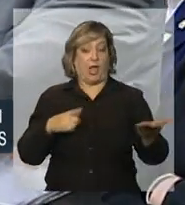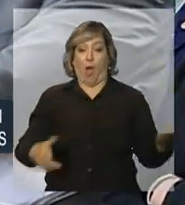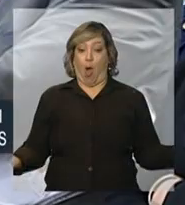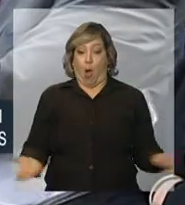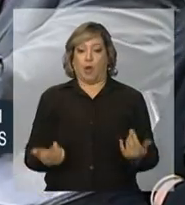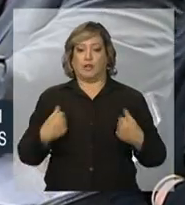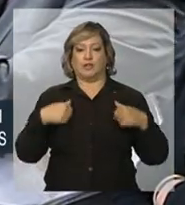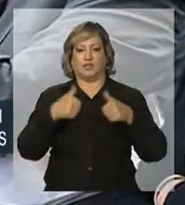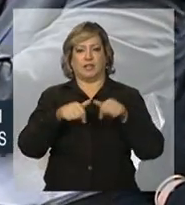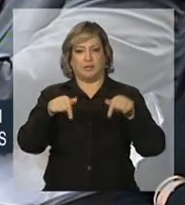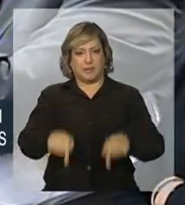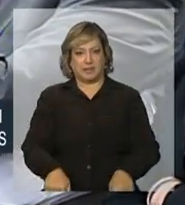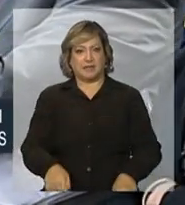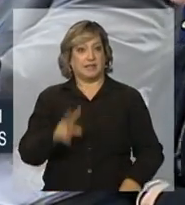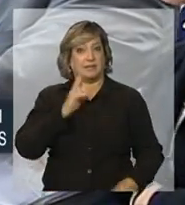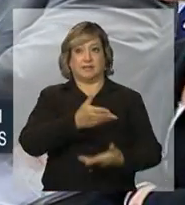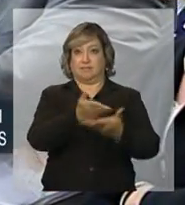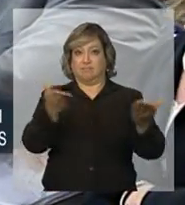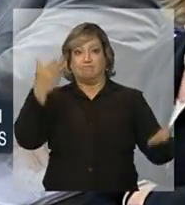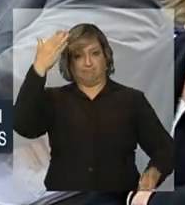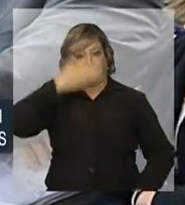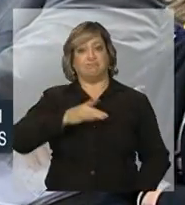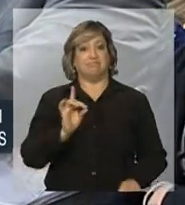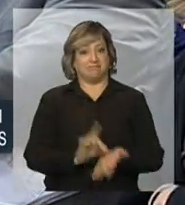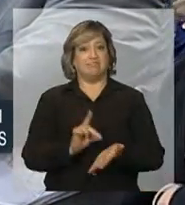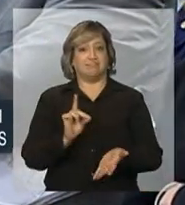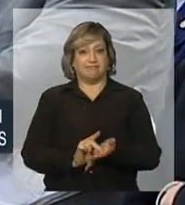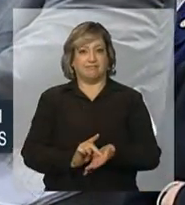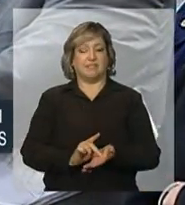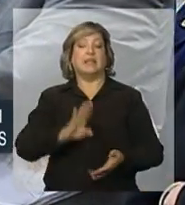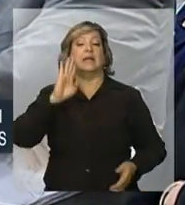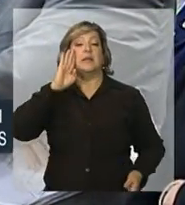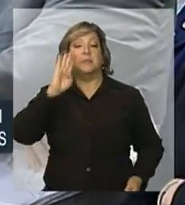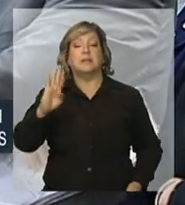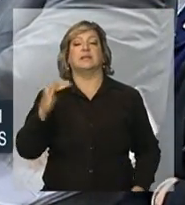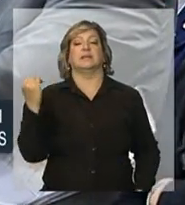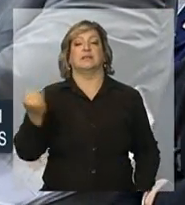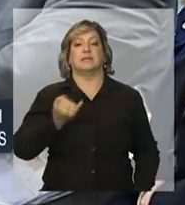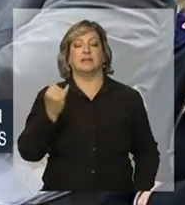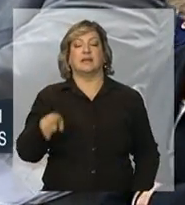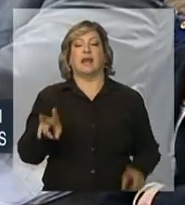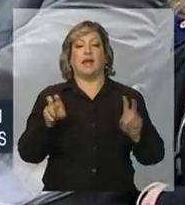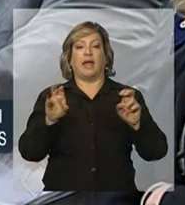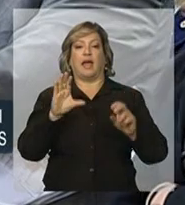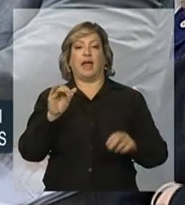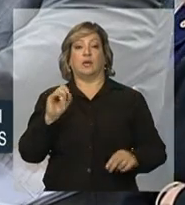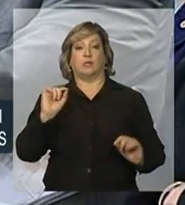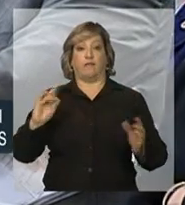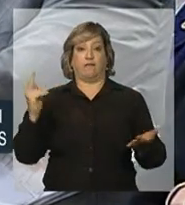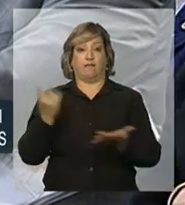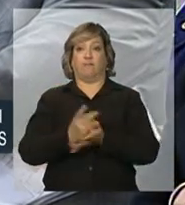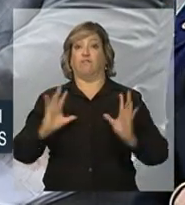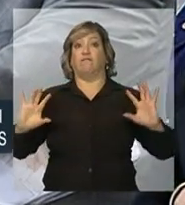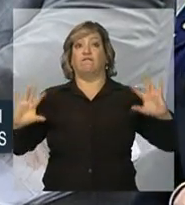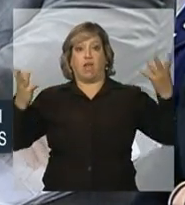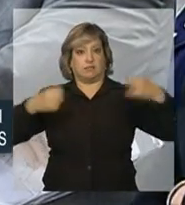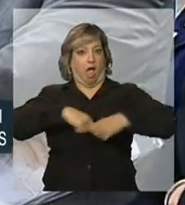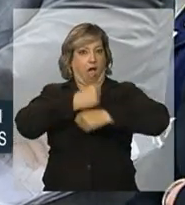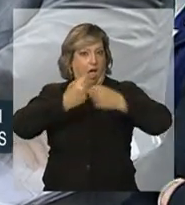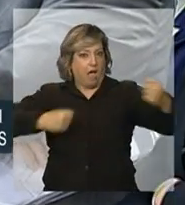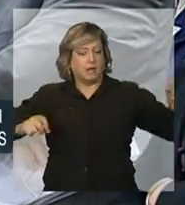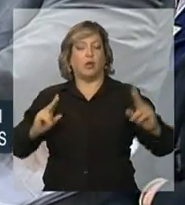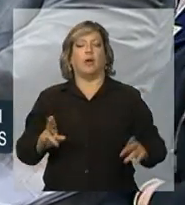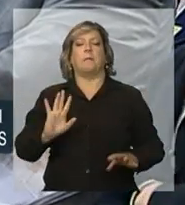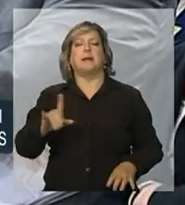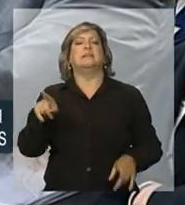aqui estamos diante de uma prova, principalmente no caso dos grandes eventos, mas também no dia a dia